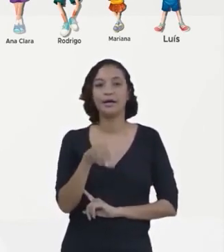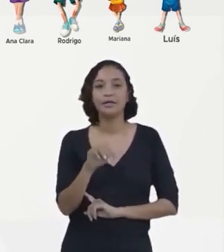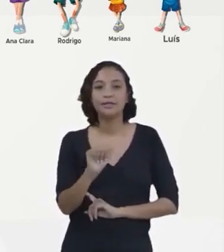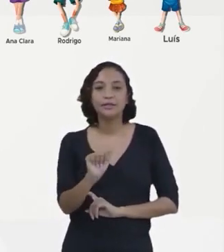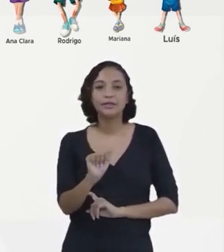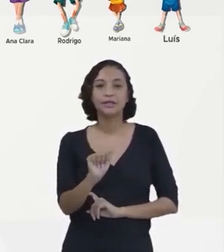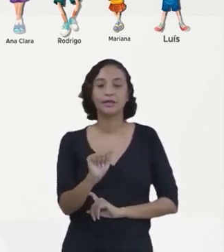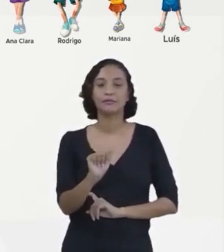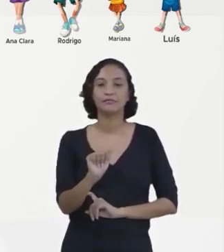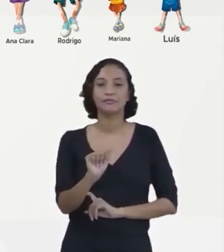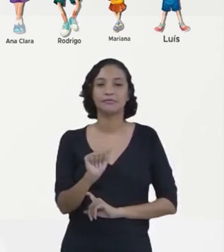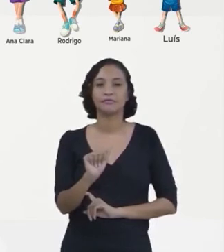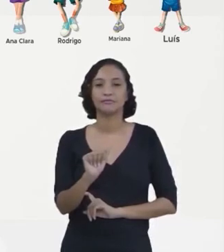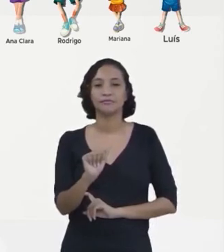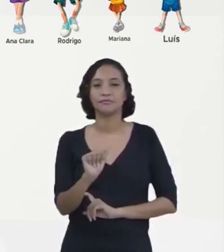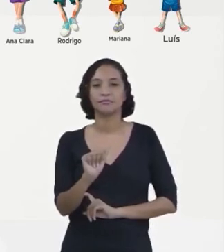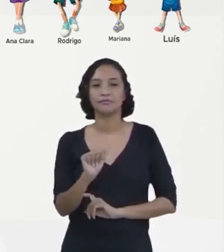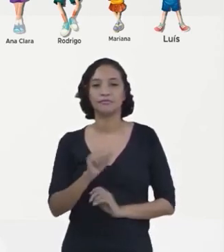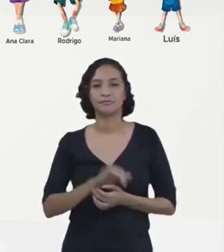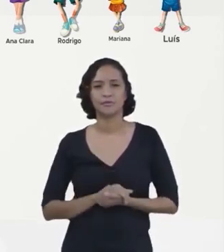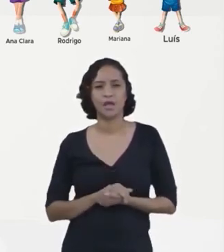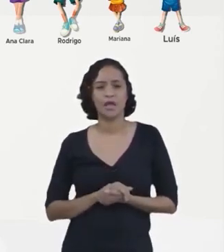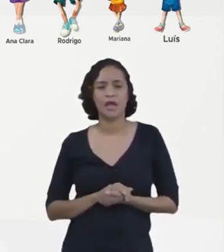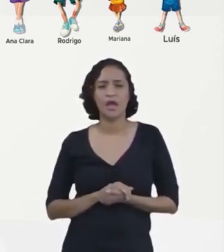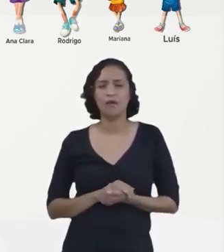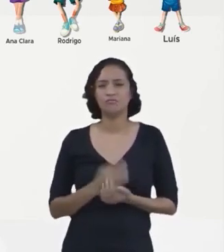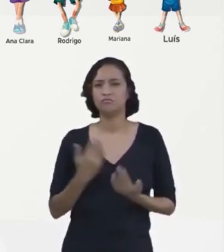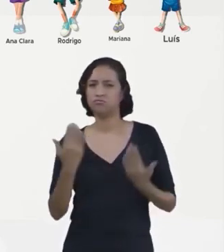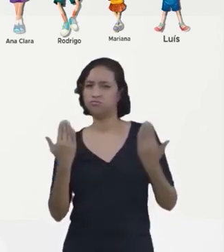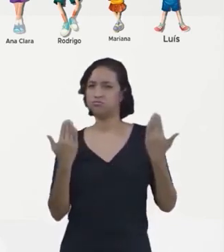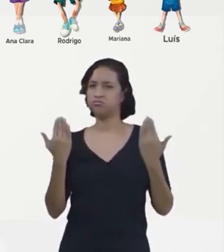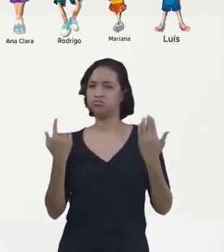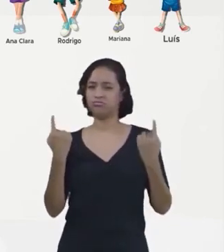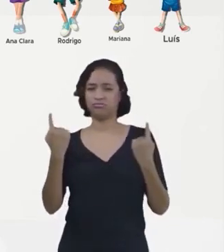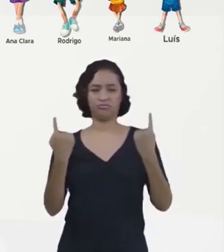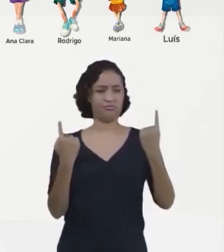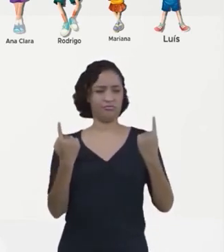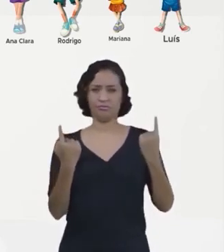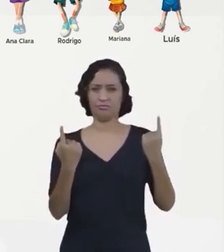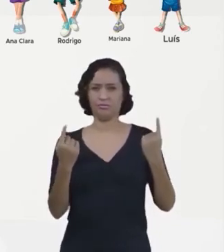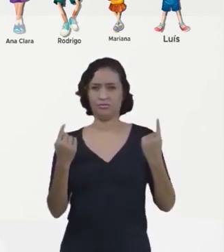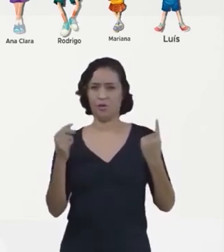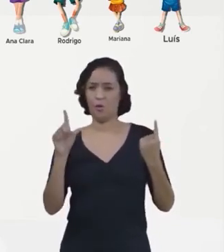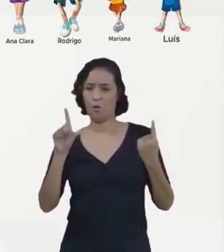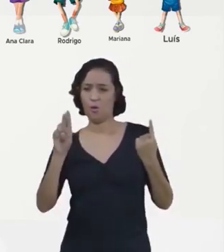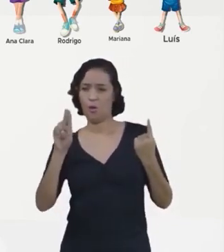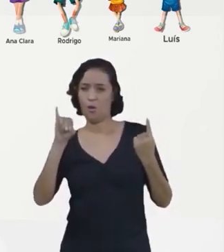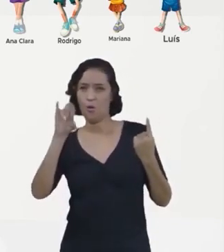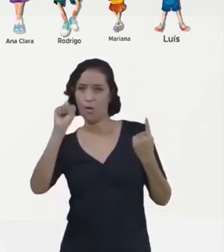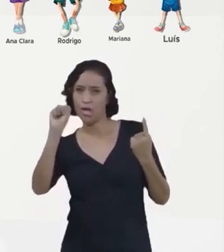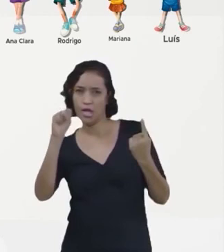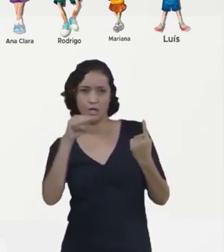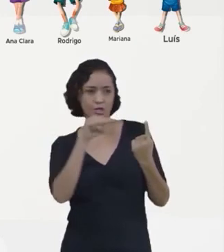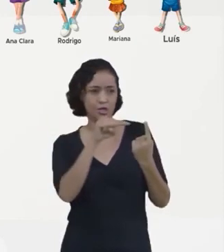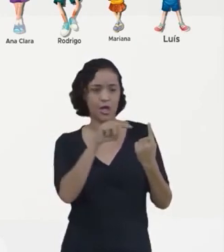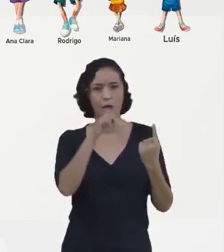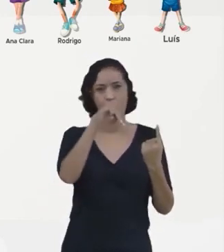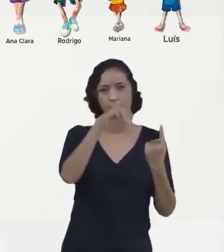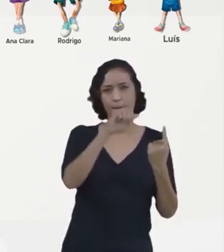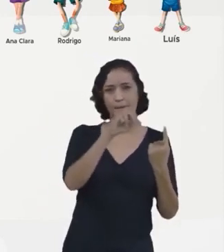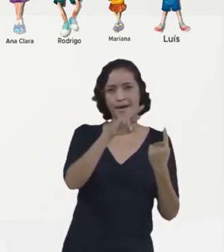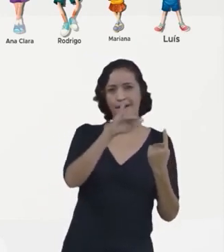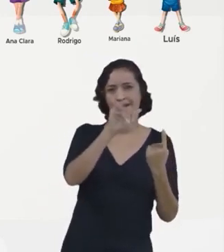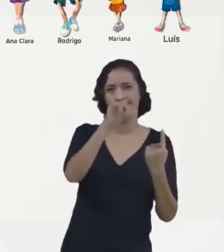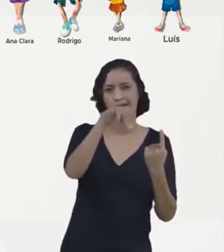Quem é mais alto? Luiz ou Mariana? Olhando para os dois